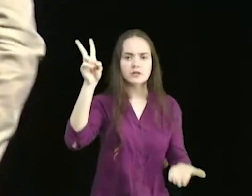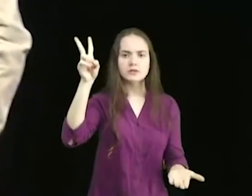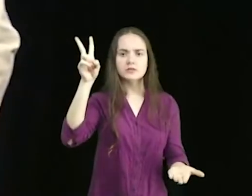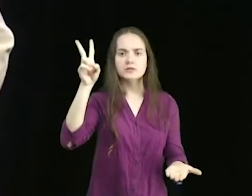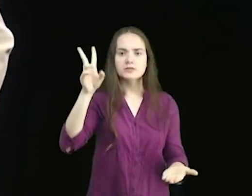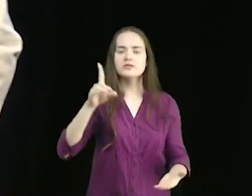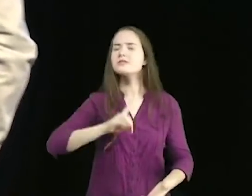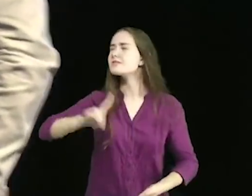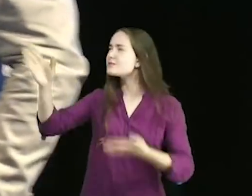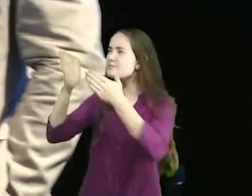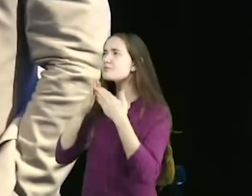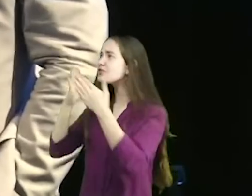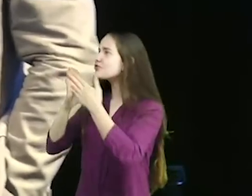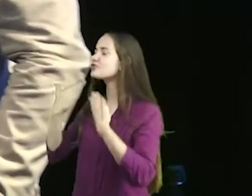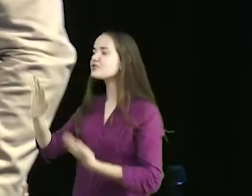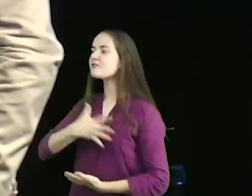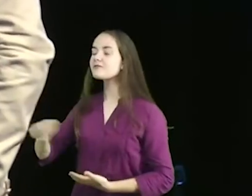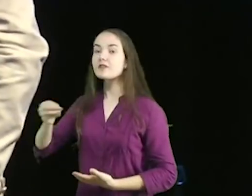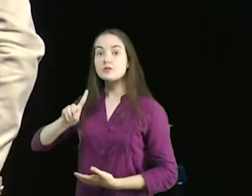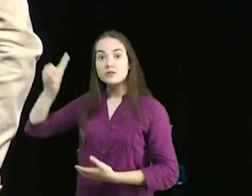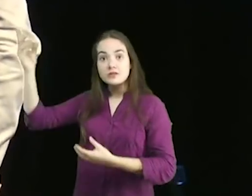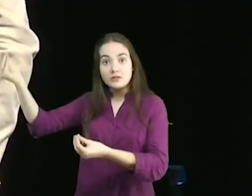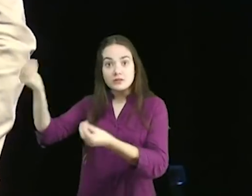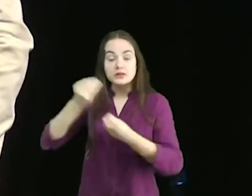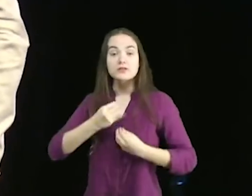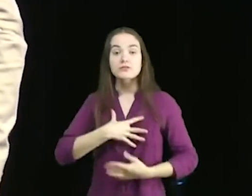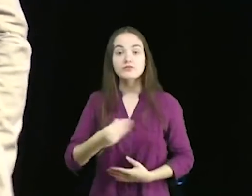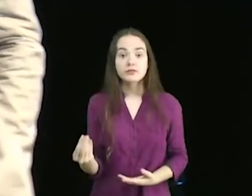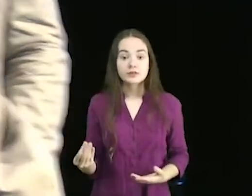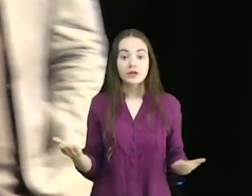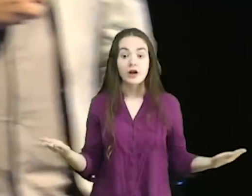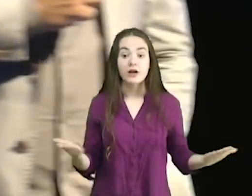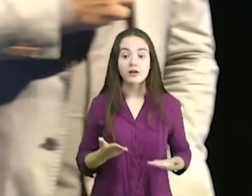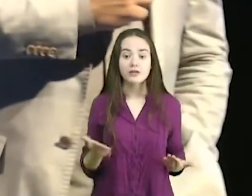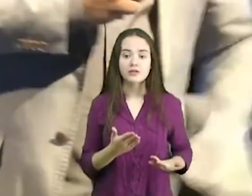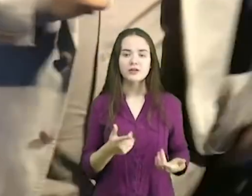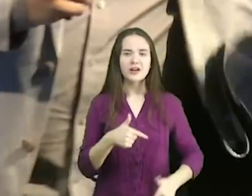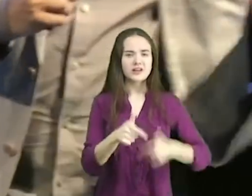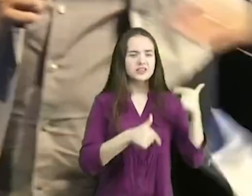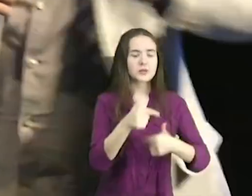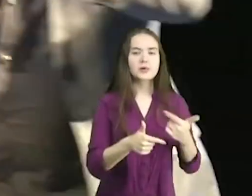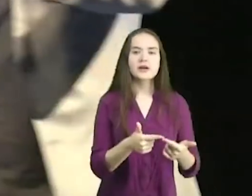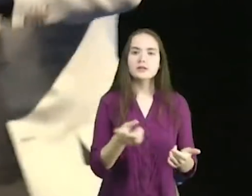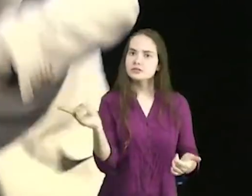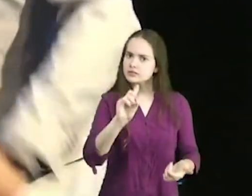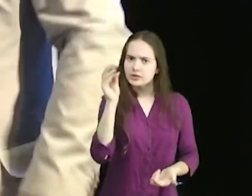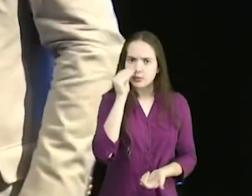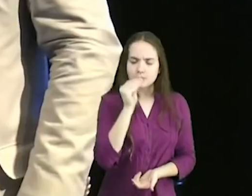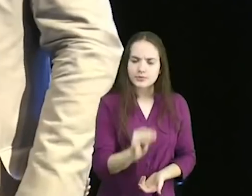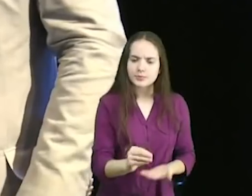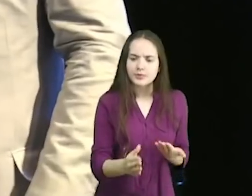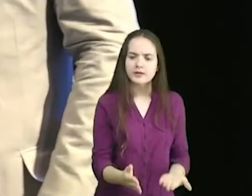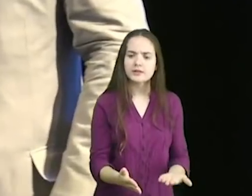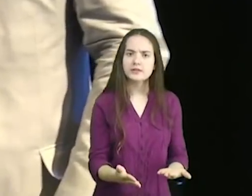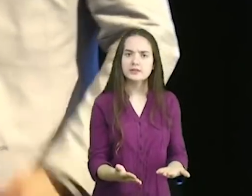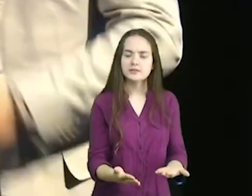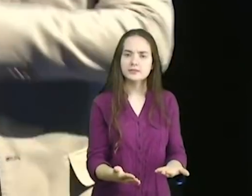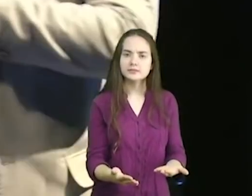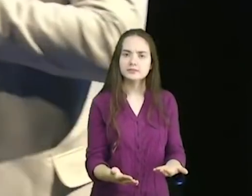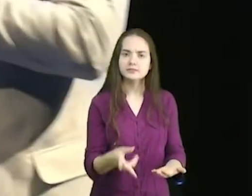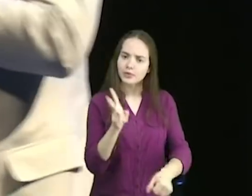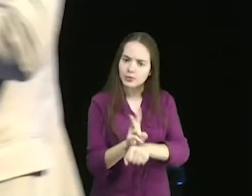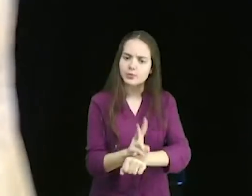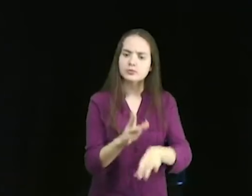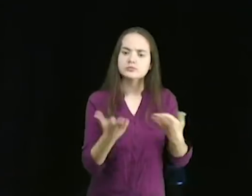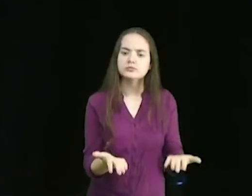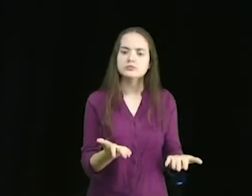pedi tanto um filho para Deus, Deus não deu filho? E agora Ele está me dando tanto trabalho, não despreze o milagre. Pastor,